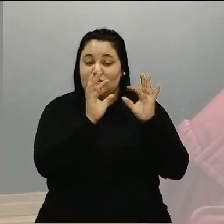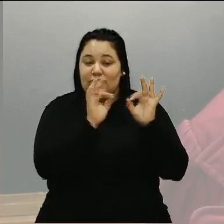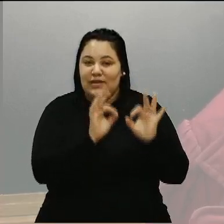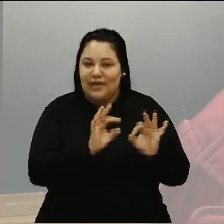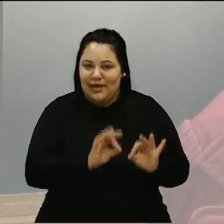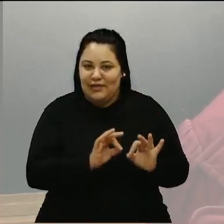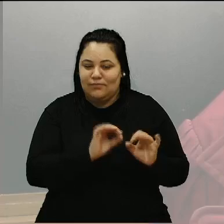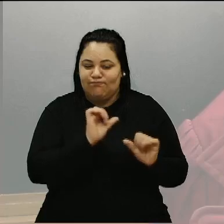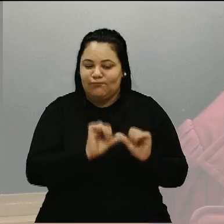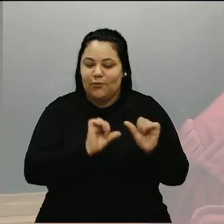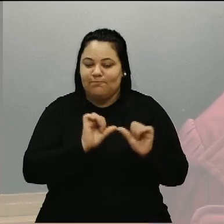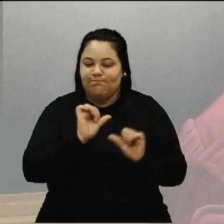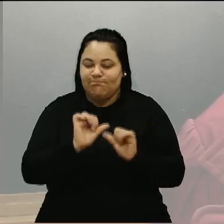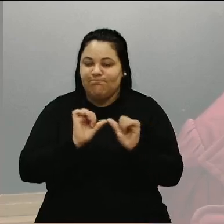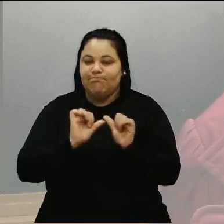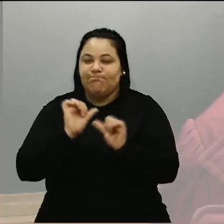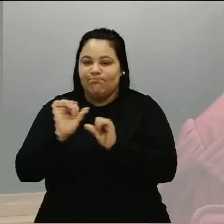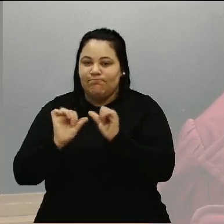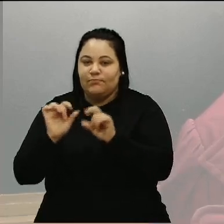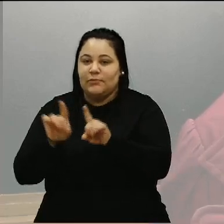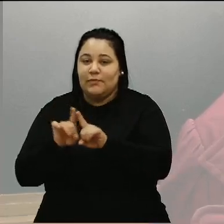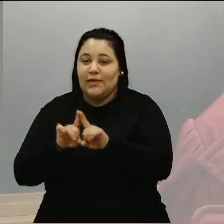para fortalecer o Financiarte,